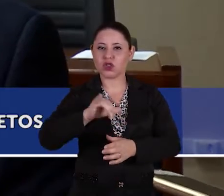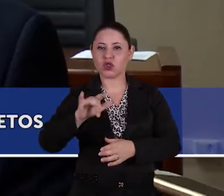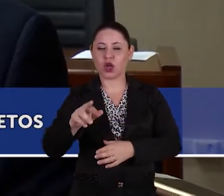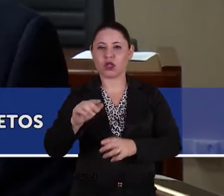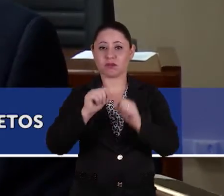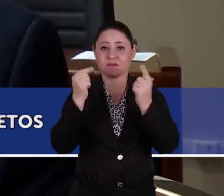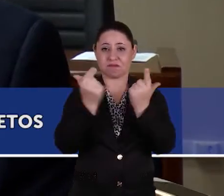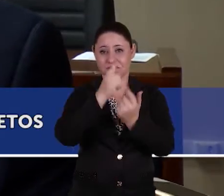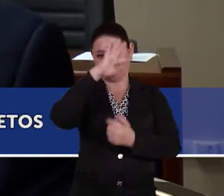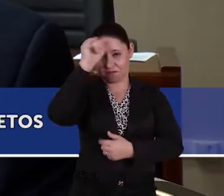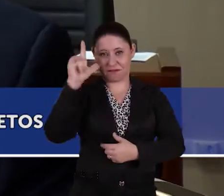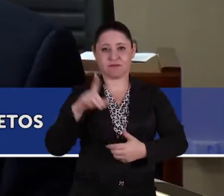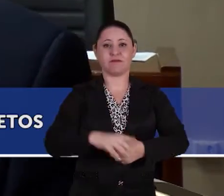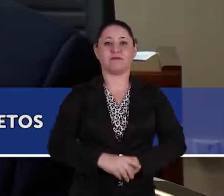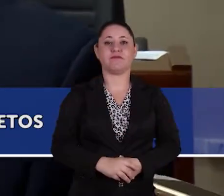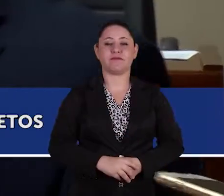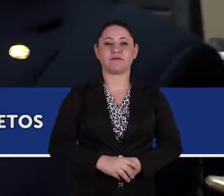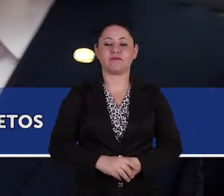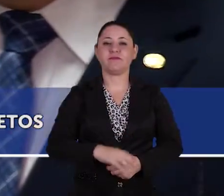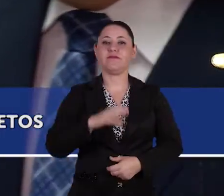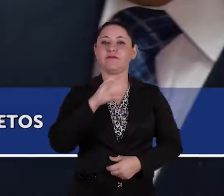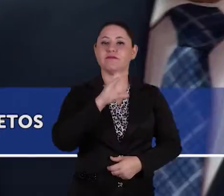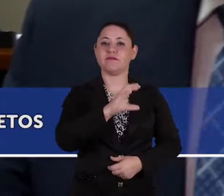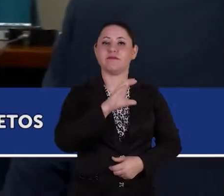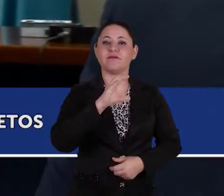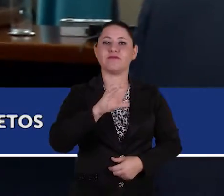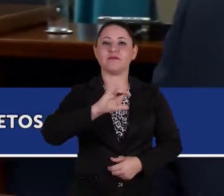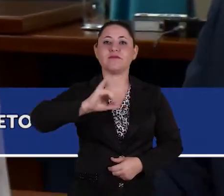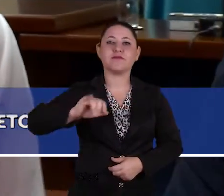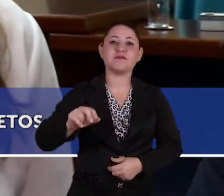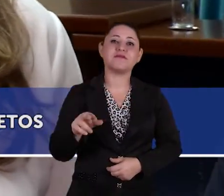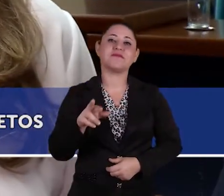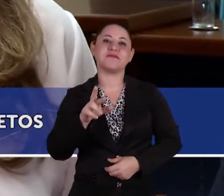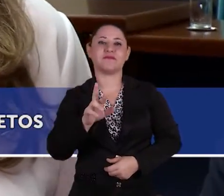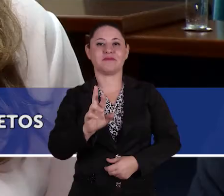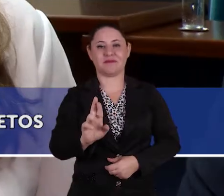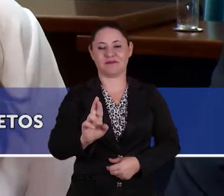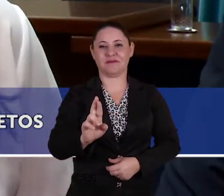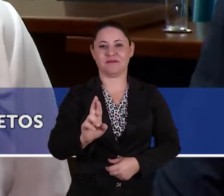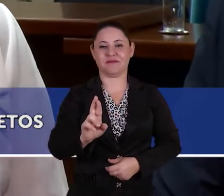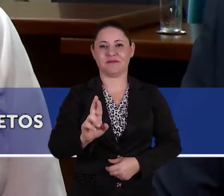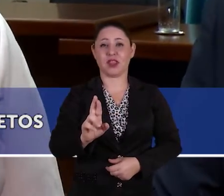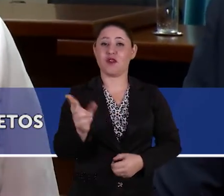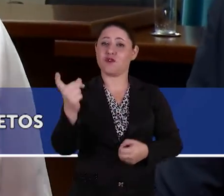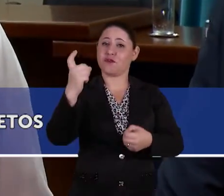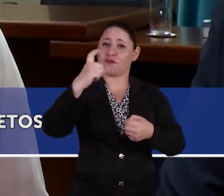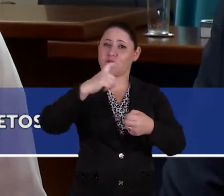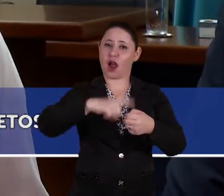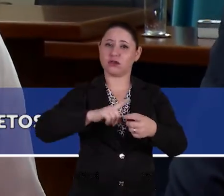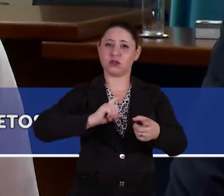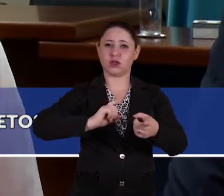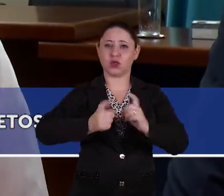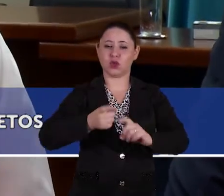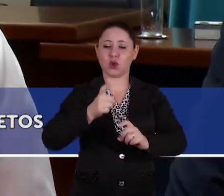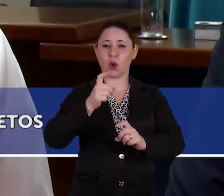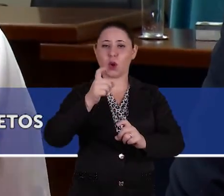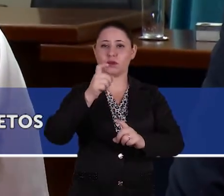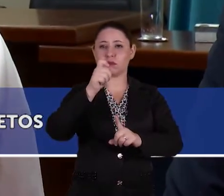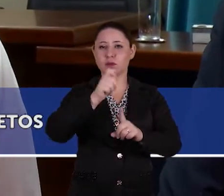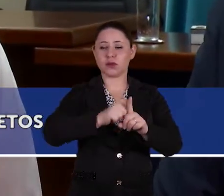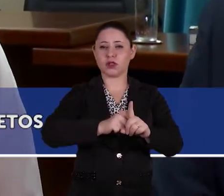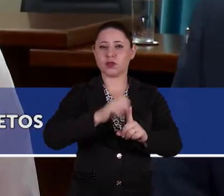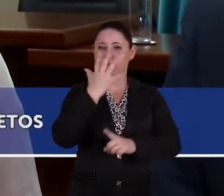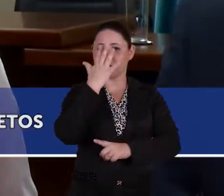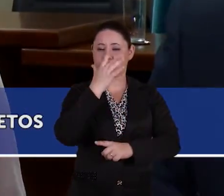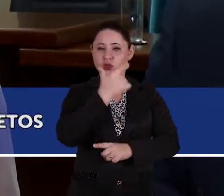Assembleia Legislativa do Mato Grosso do Sul. A Comissão de Constituição, Justiça e Redação volta a se reunir no mês de